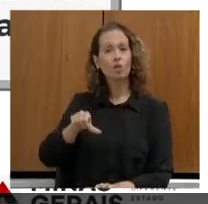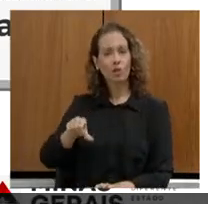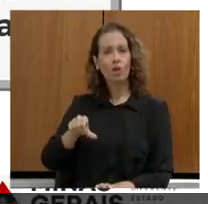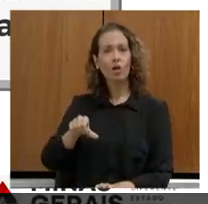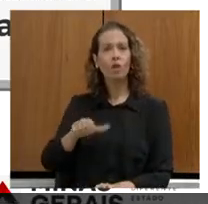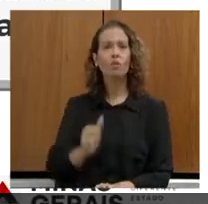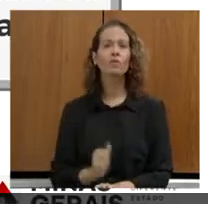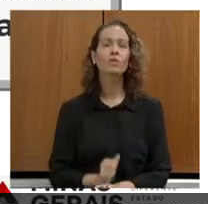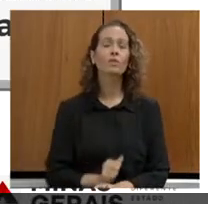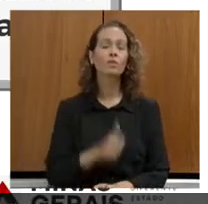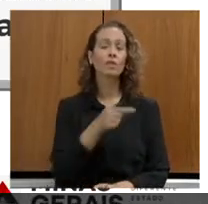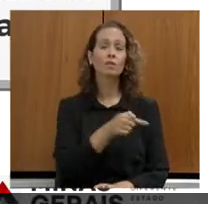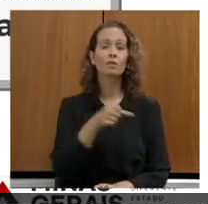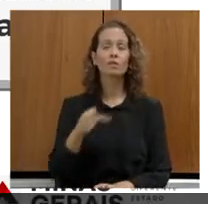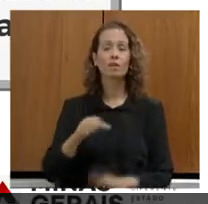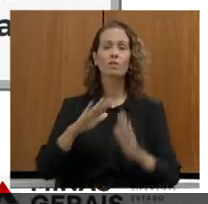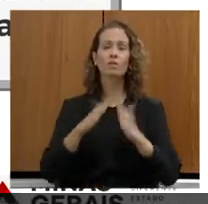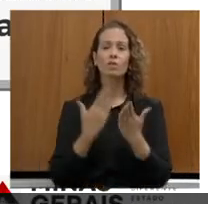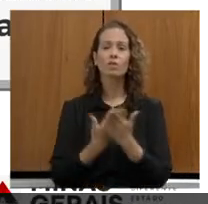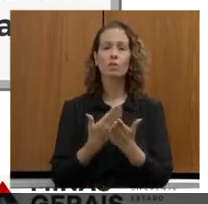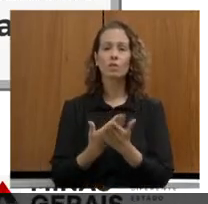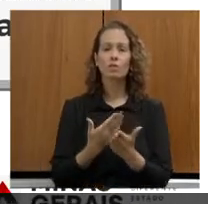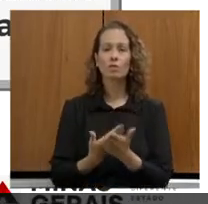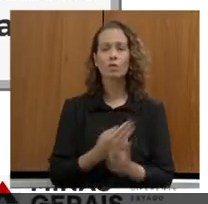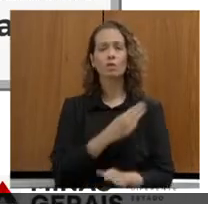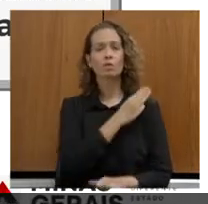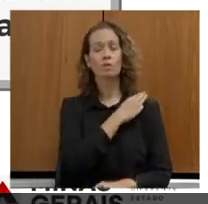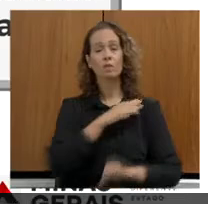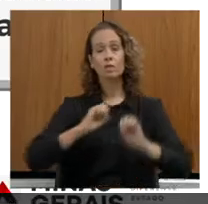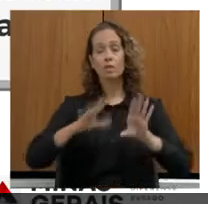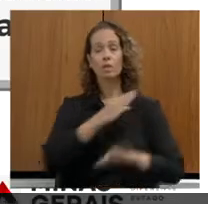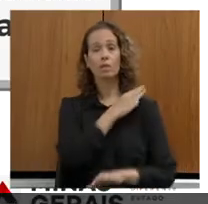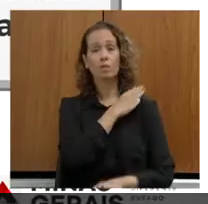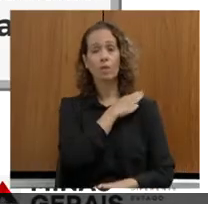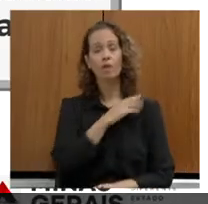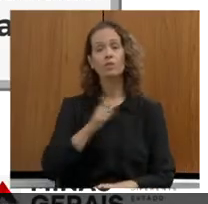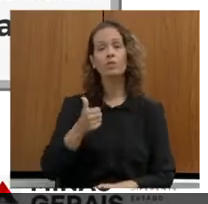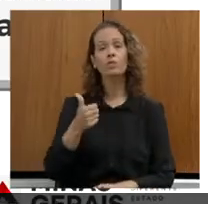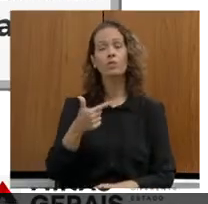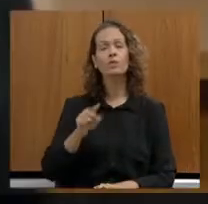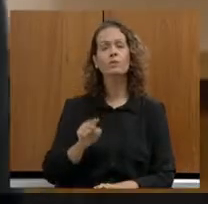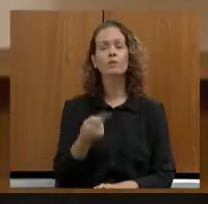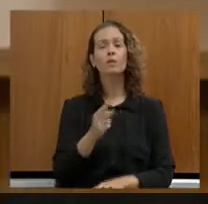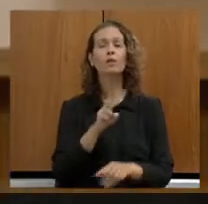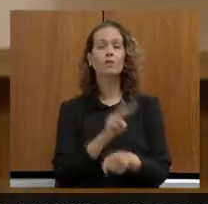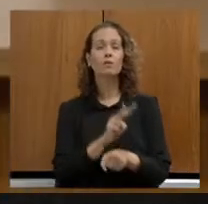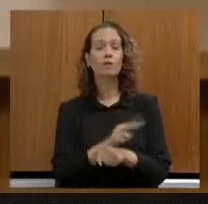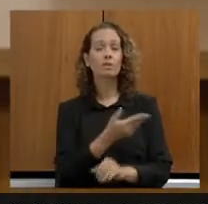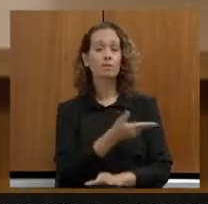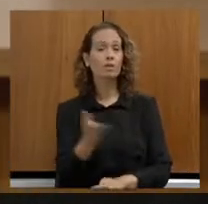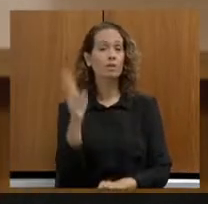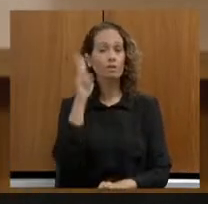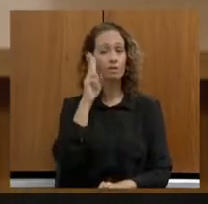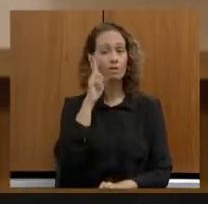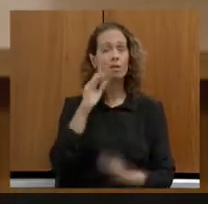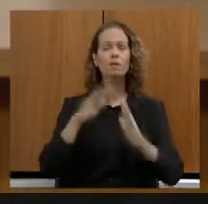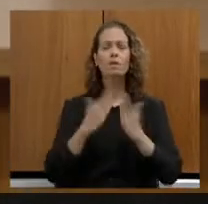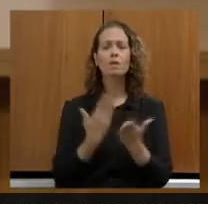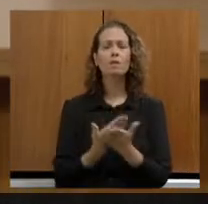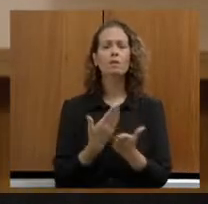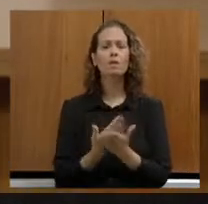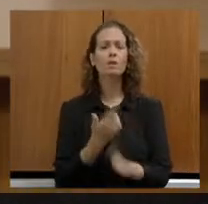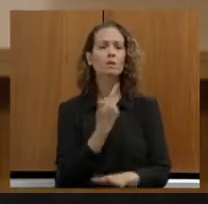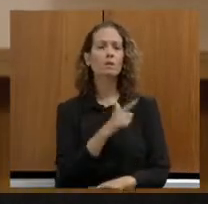rede com 77 escolas de ensino médio de tempo integral 12 mil vagas vocês vão se lembrar que eram escolas que não tinham se